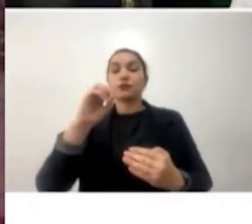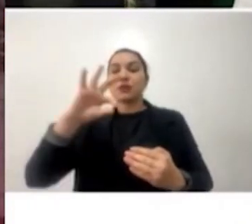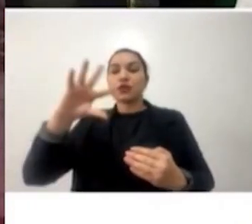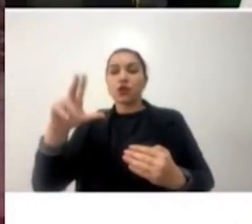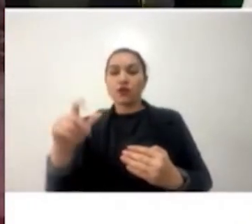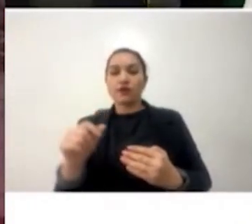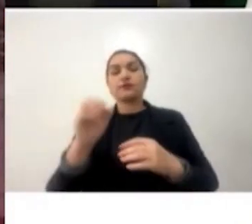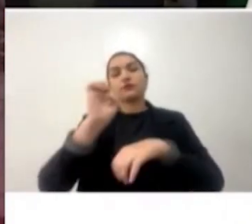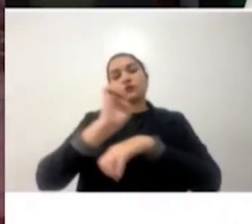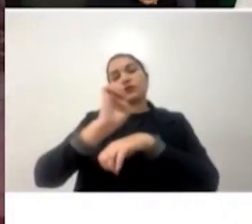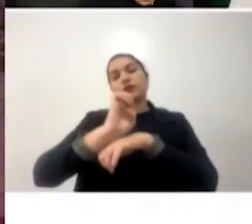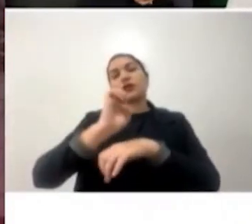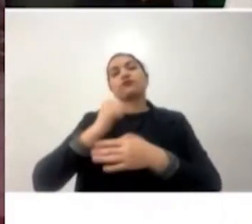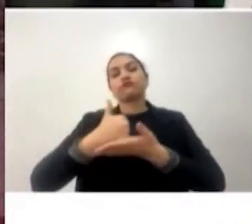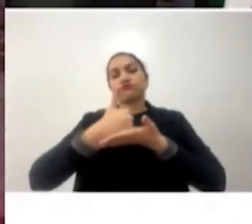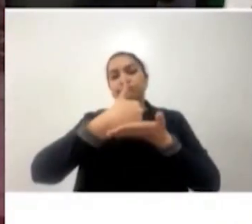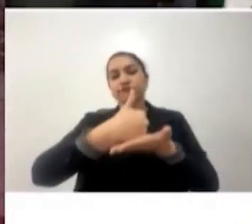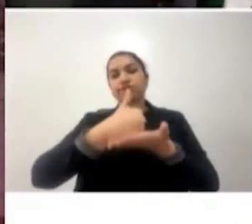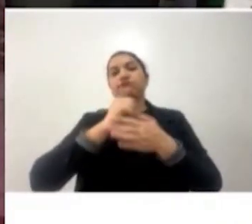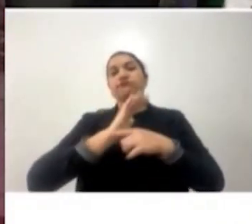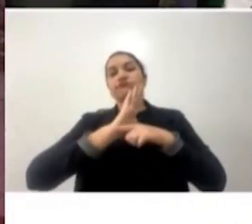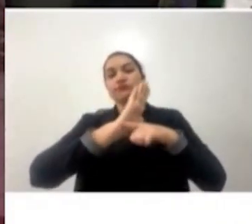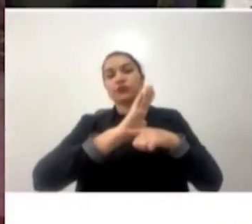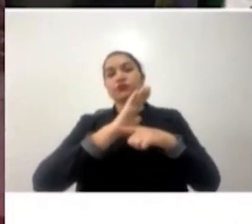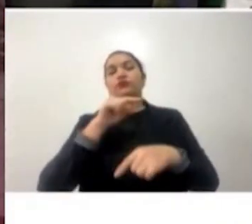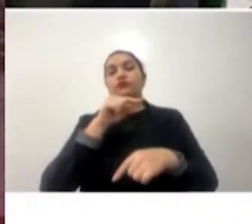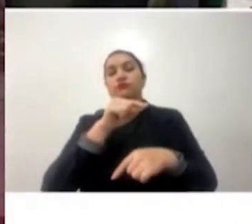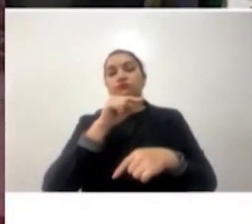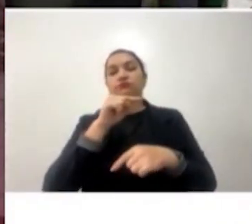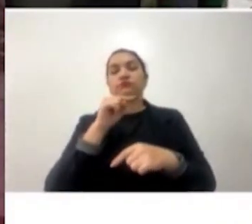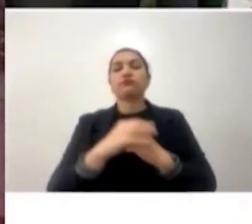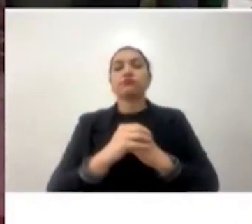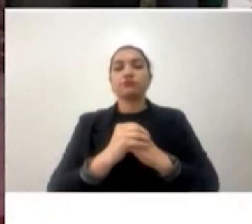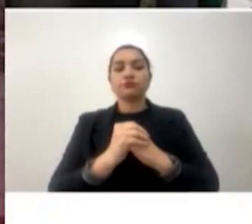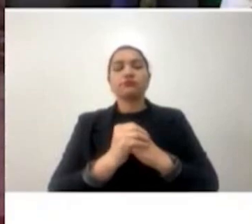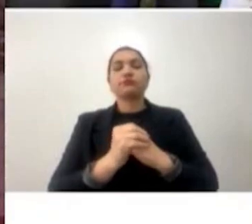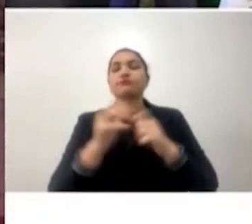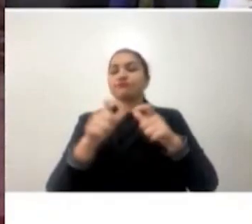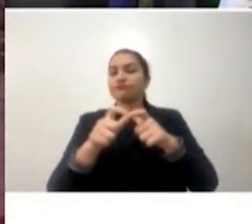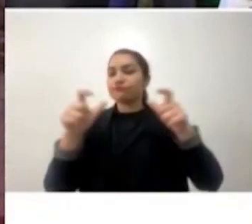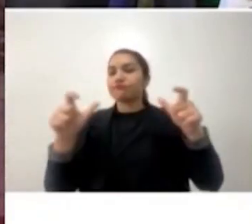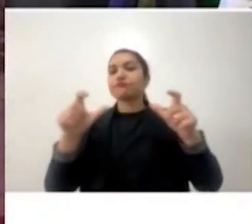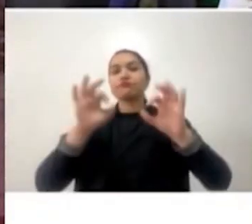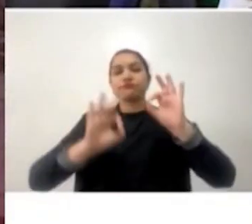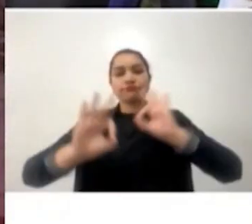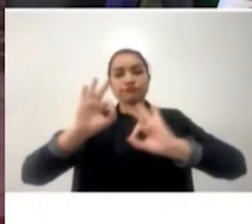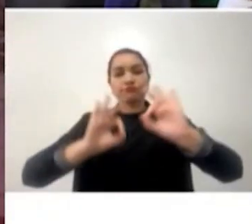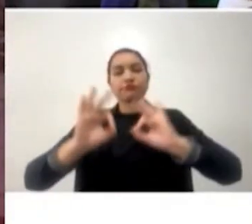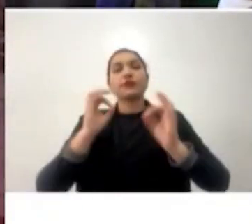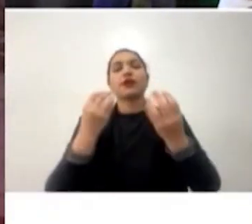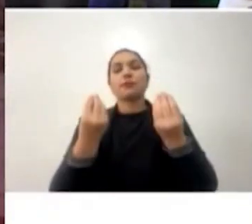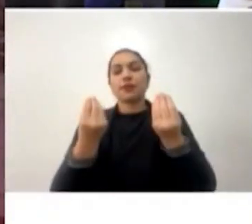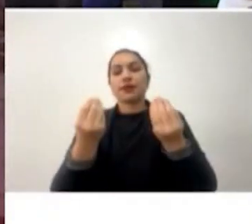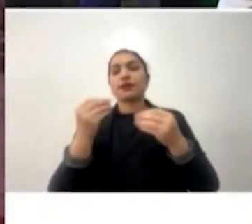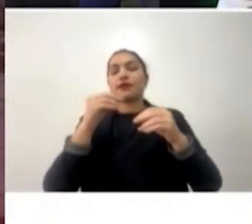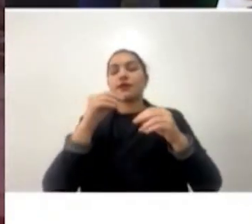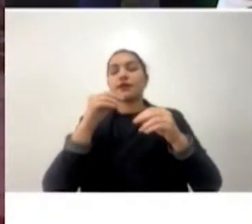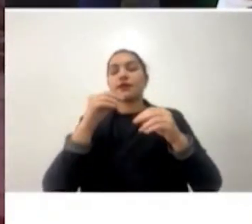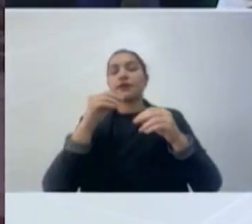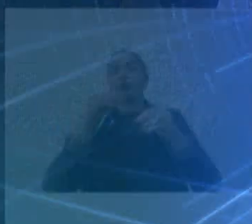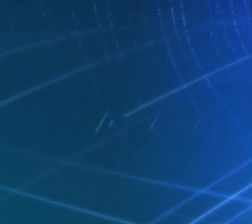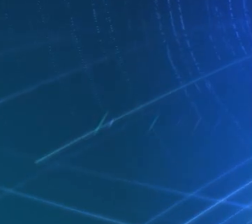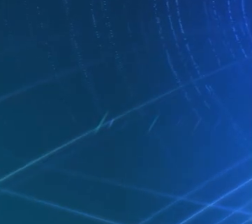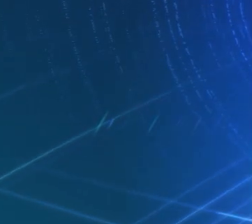que o Estado vai aportar aqui para viabilizar essa ampla operação de desassoreamento dos